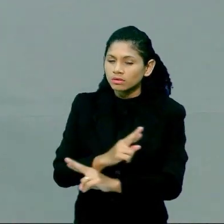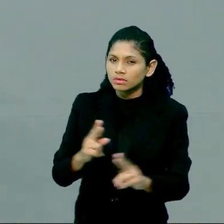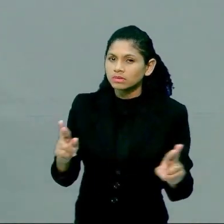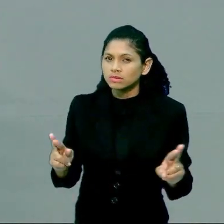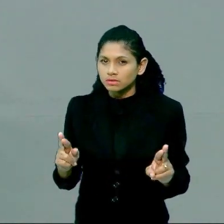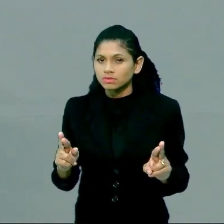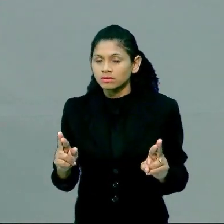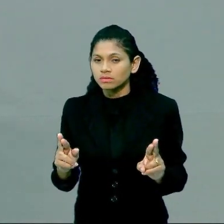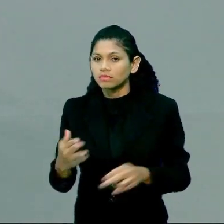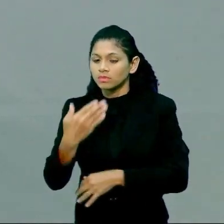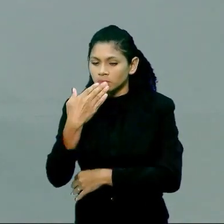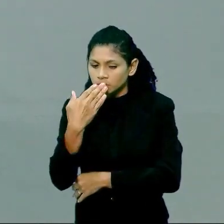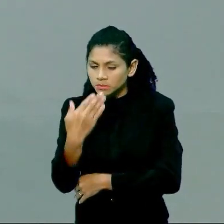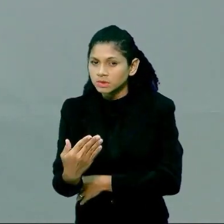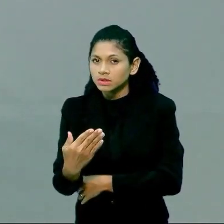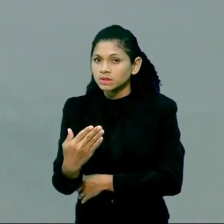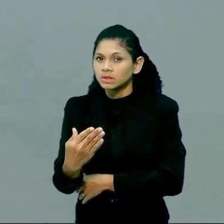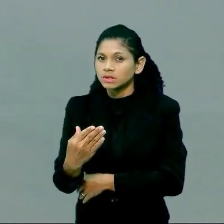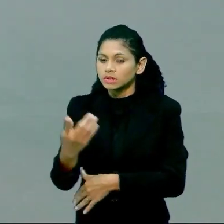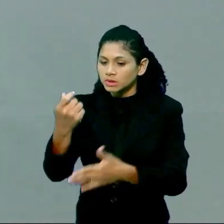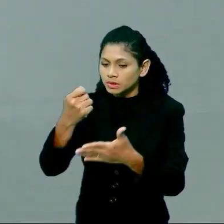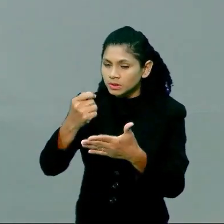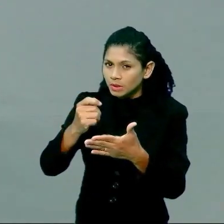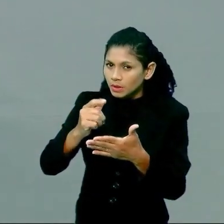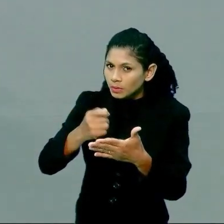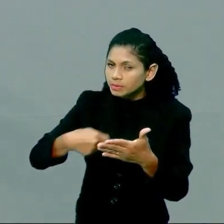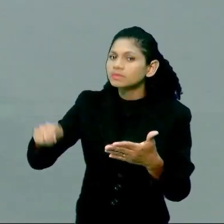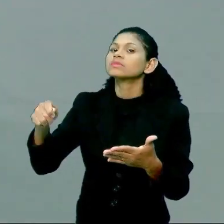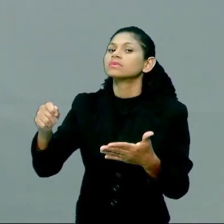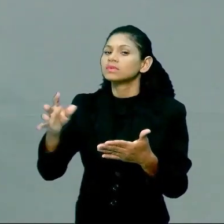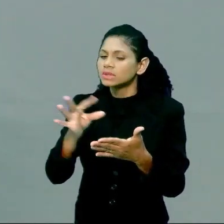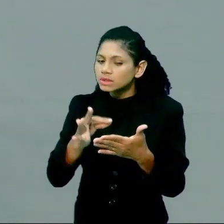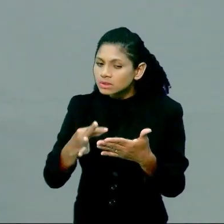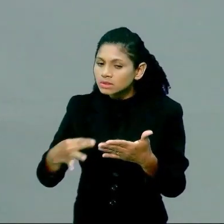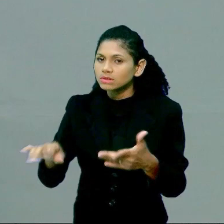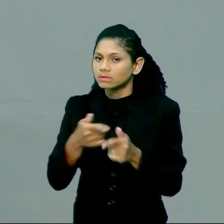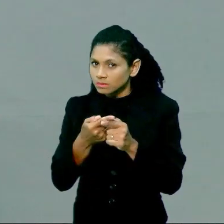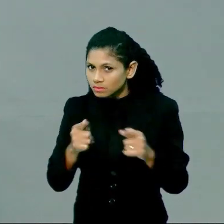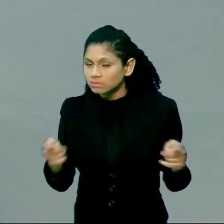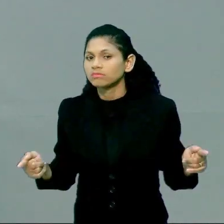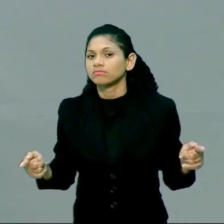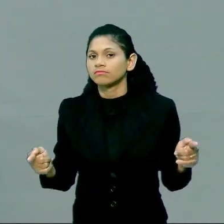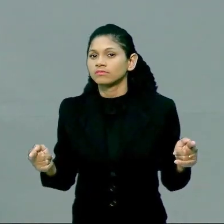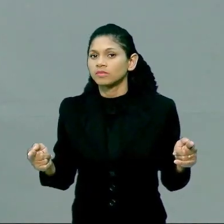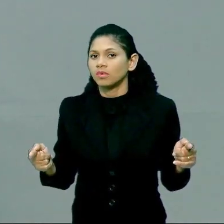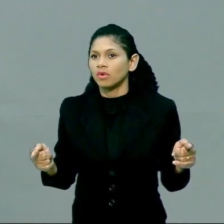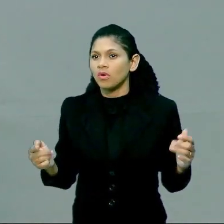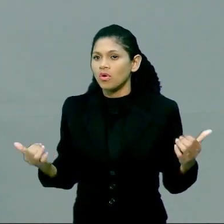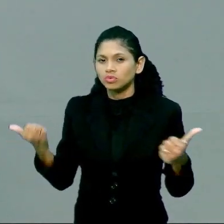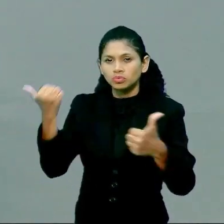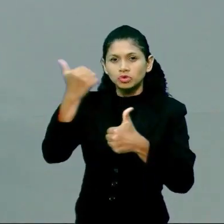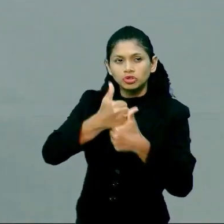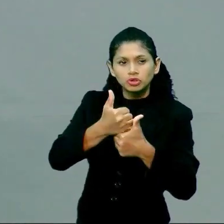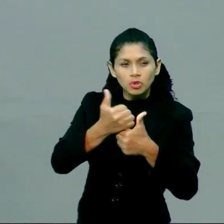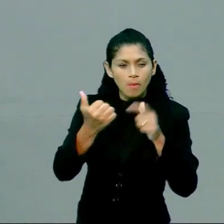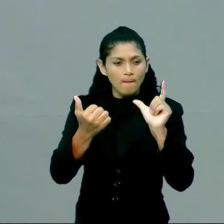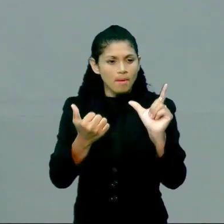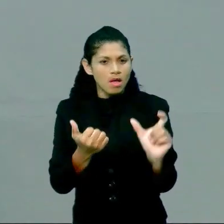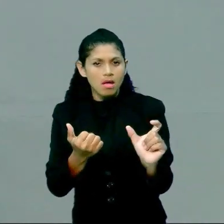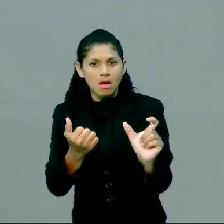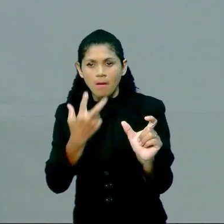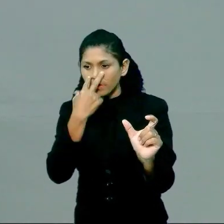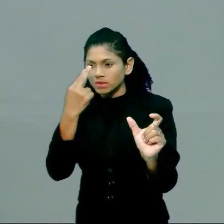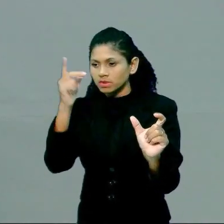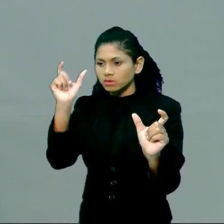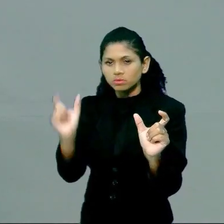correção gramatical, vão pedir correção semântica, mantendo o sentido, trocando o sentido. Então é importante que você aprofunde esse